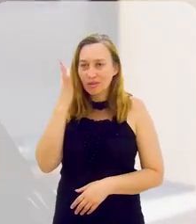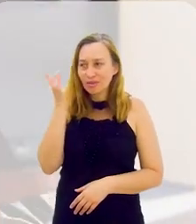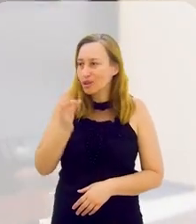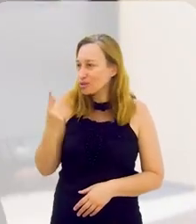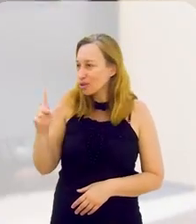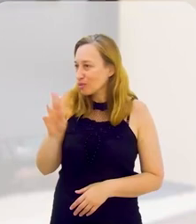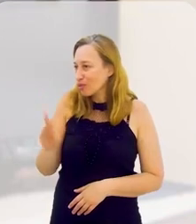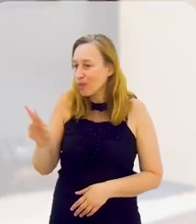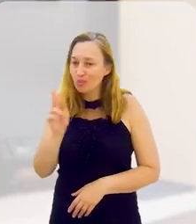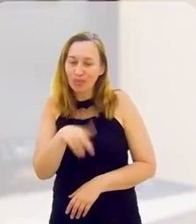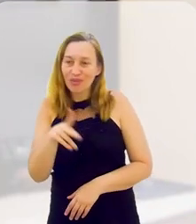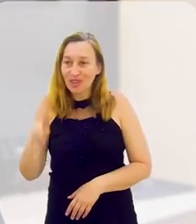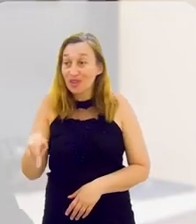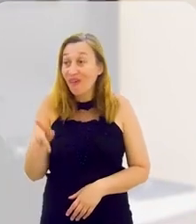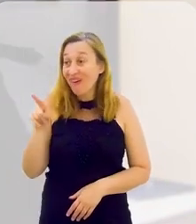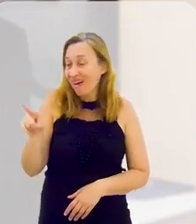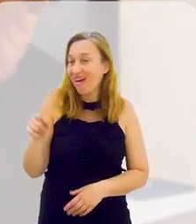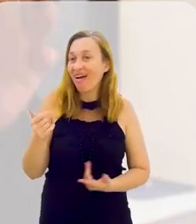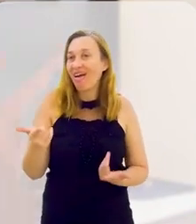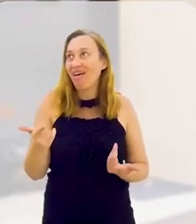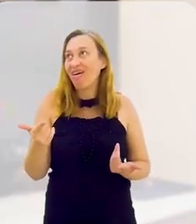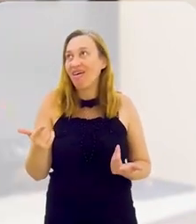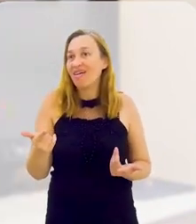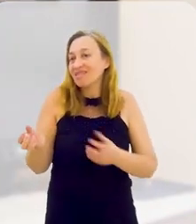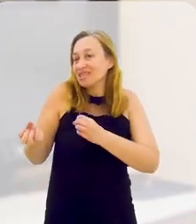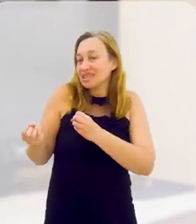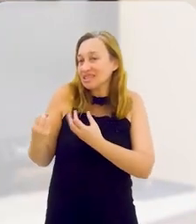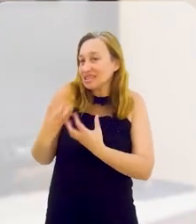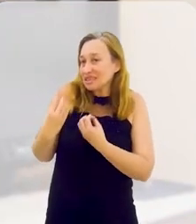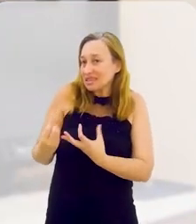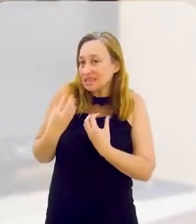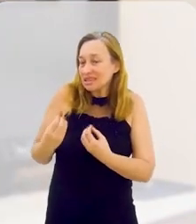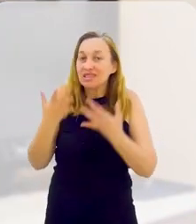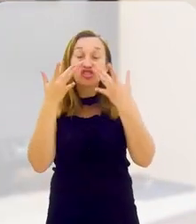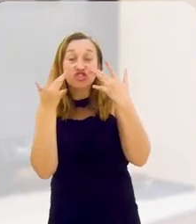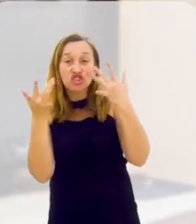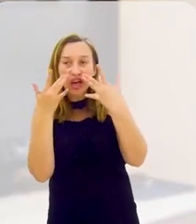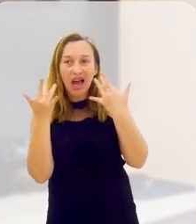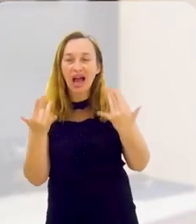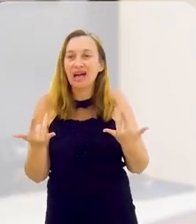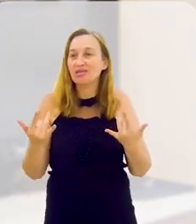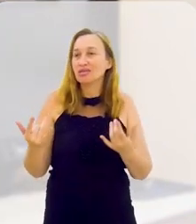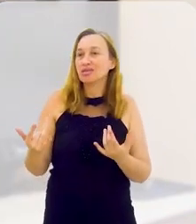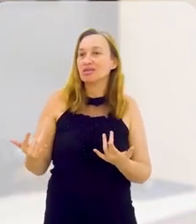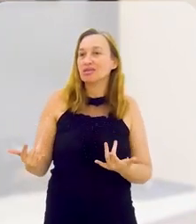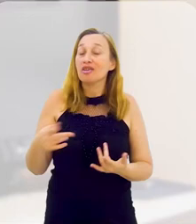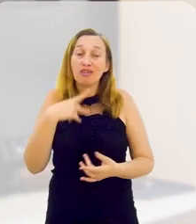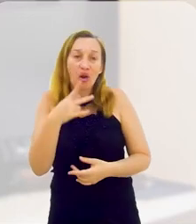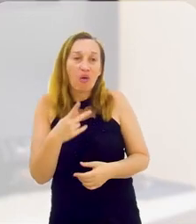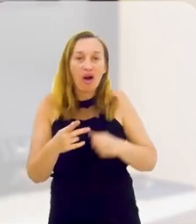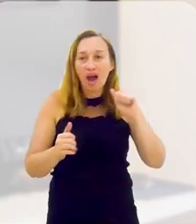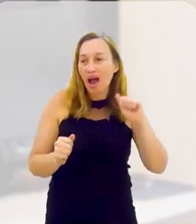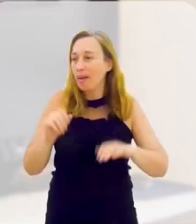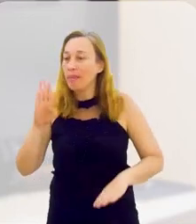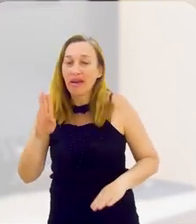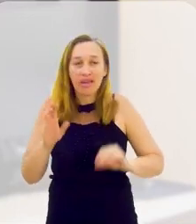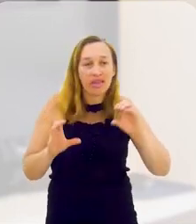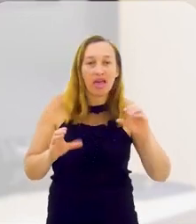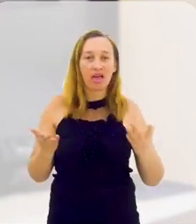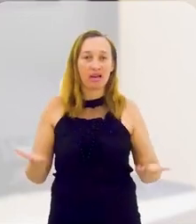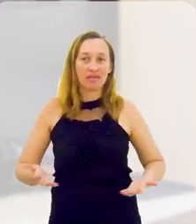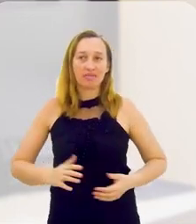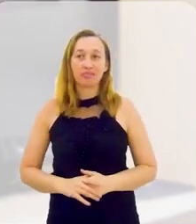lá, não sei como é que te chamam, o professor lá que ensina pra gente teatro, escrita criativa,